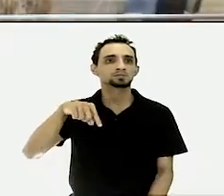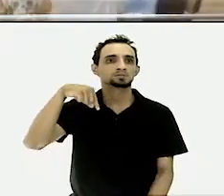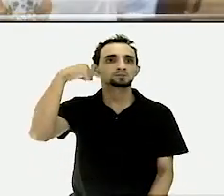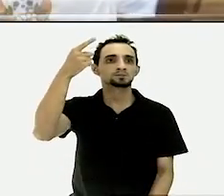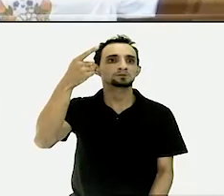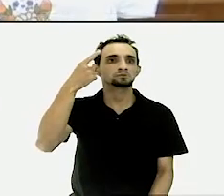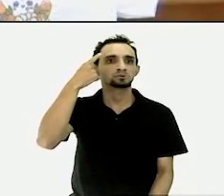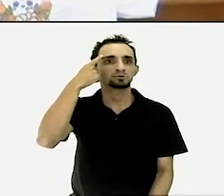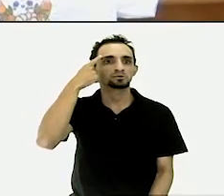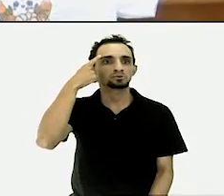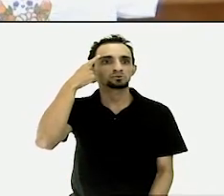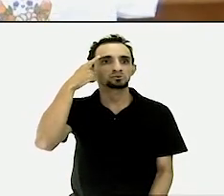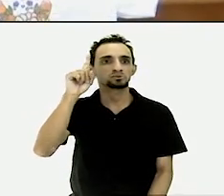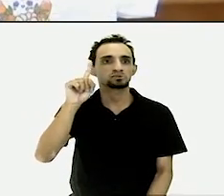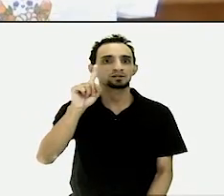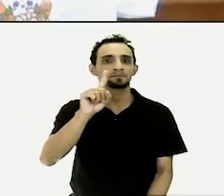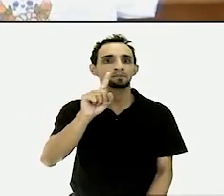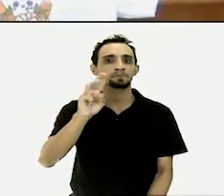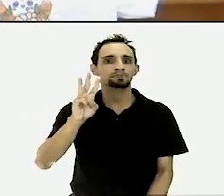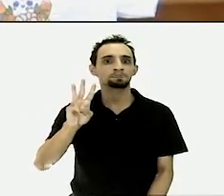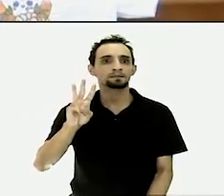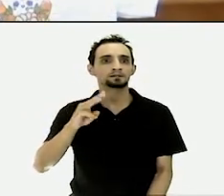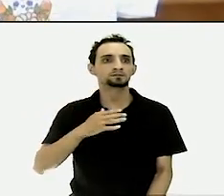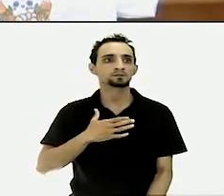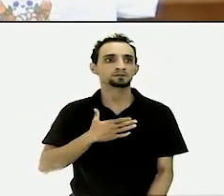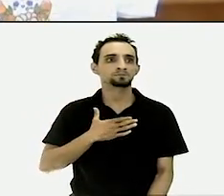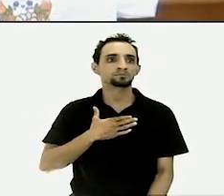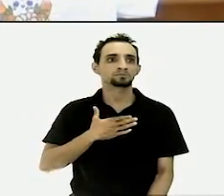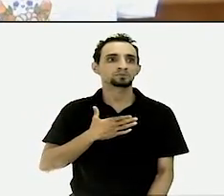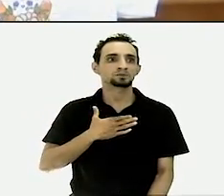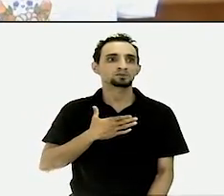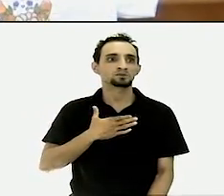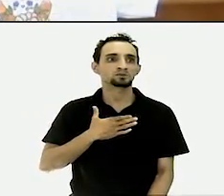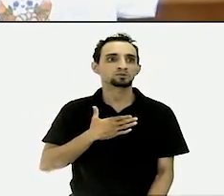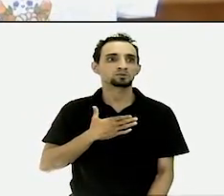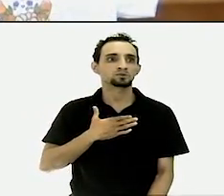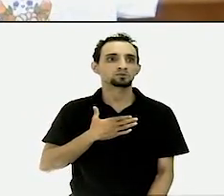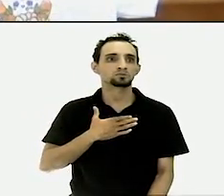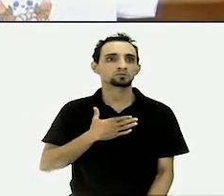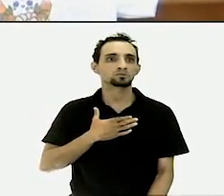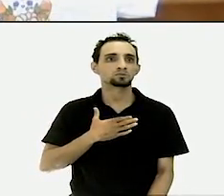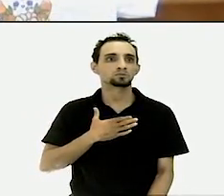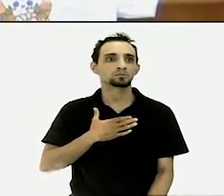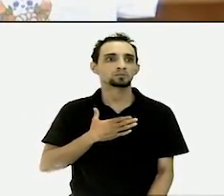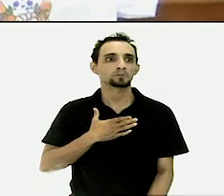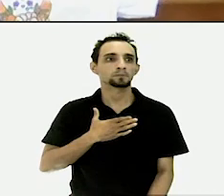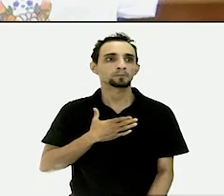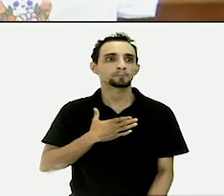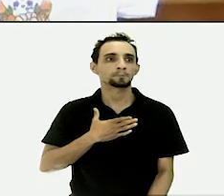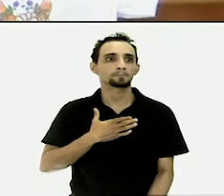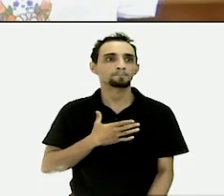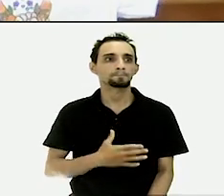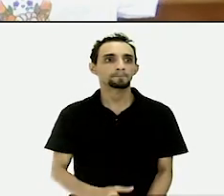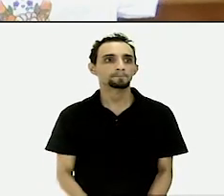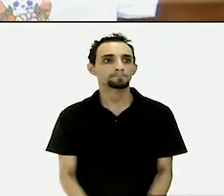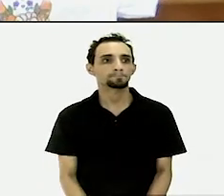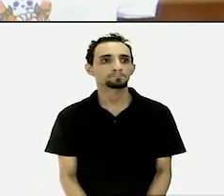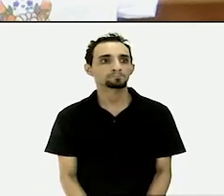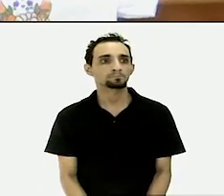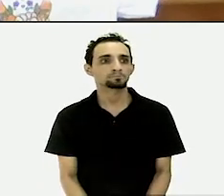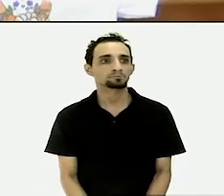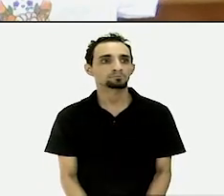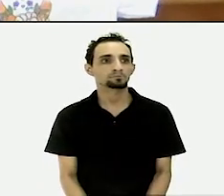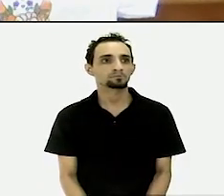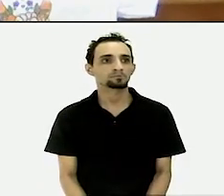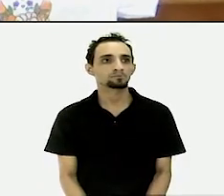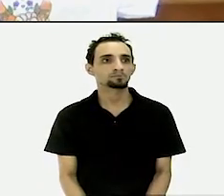havendo mais vereadores querendo fazer uso da... Não, só uma havendo vereadores, só, né? Só uma mensagem, você quer? Então. Pode ir. Pedrinho vai, então. Setembro amarelo